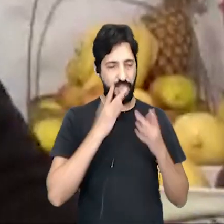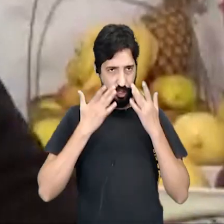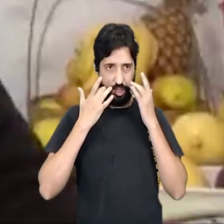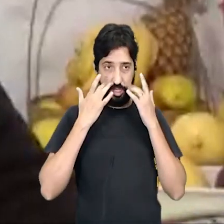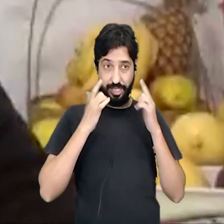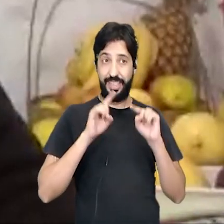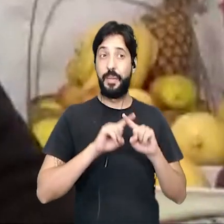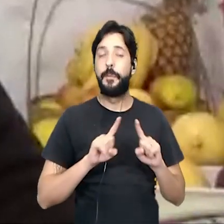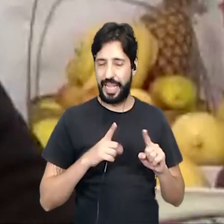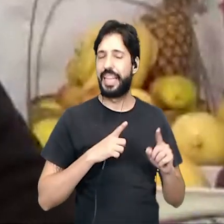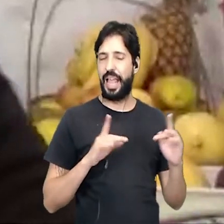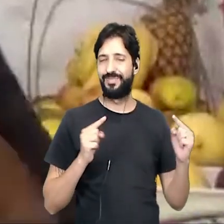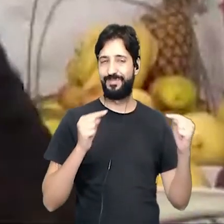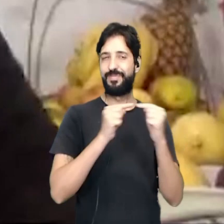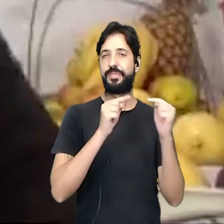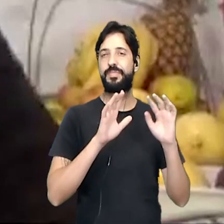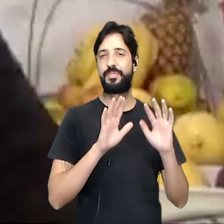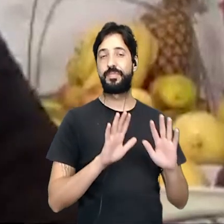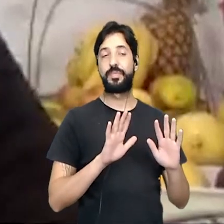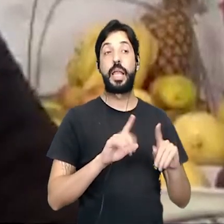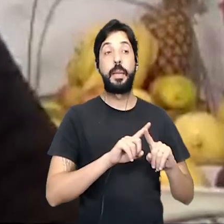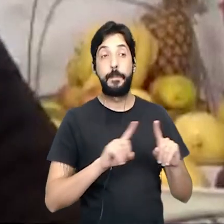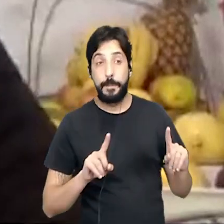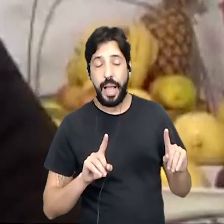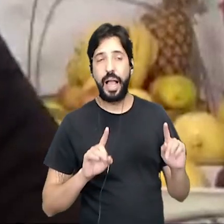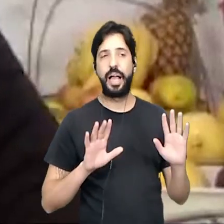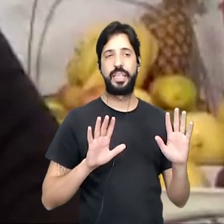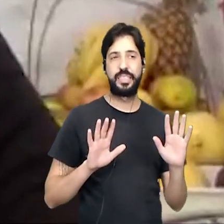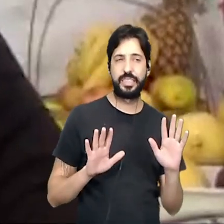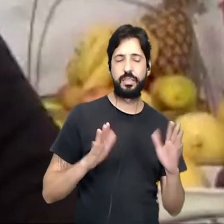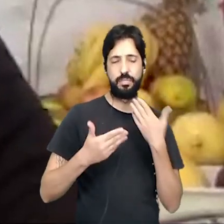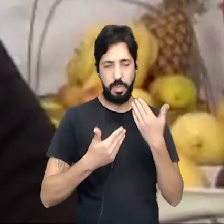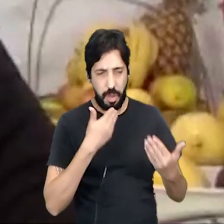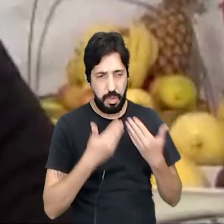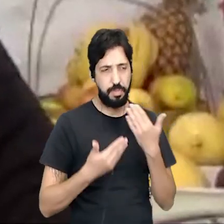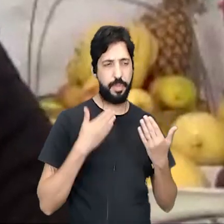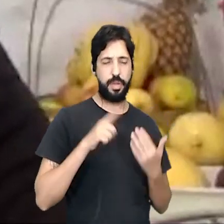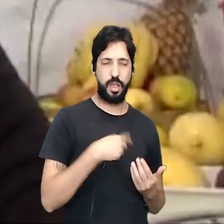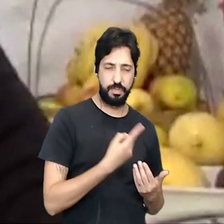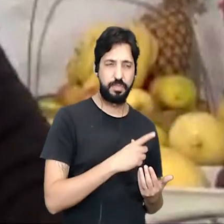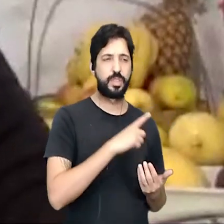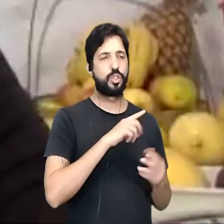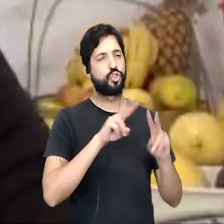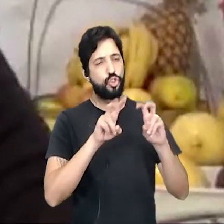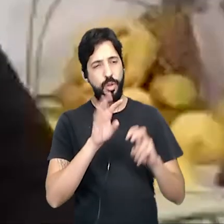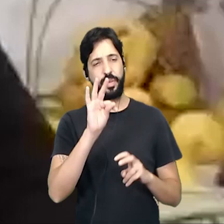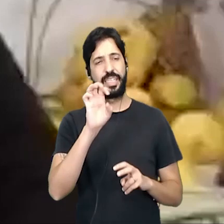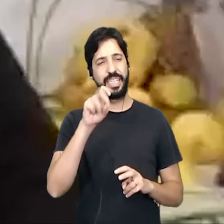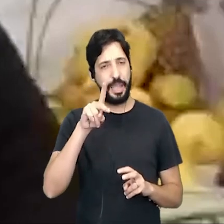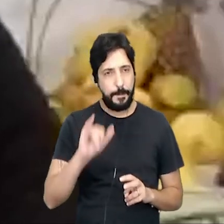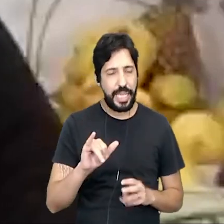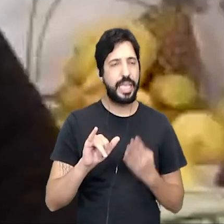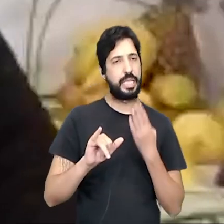silêncio, de entrar nas questões da dramaturgia, mas que tem tudo a ver, é que, de alguma forma, nessas conversas que nós